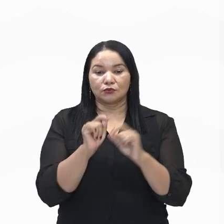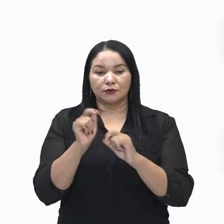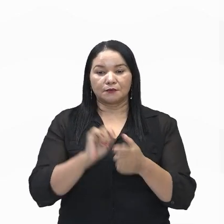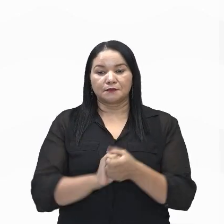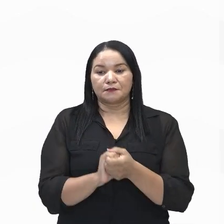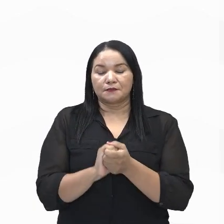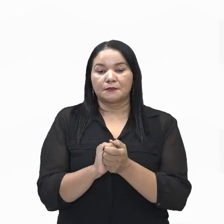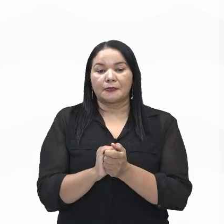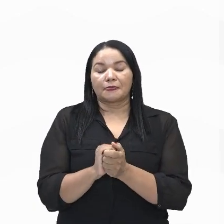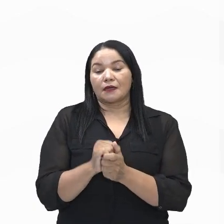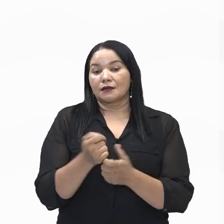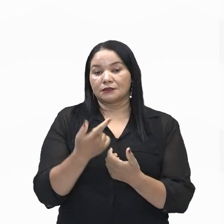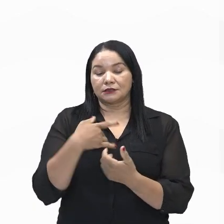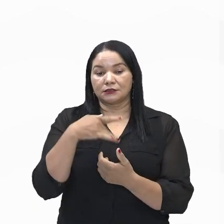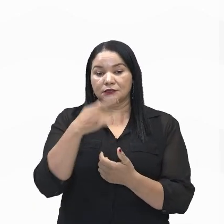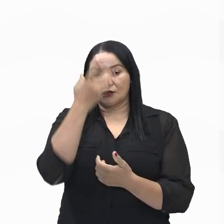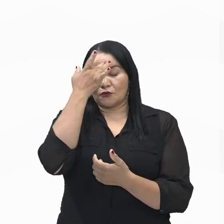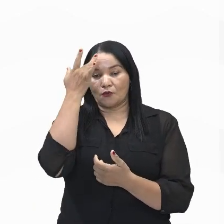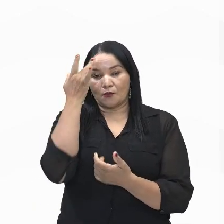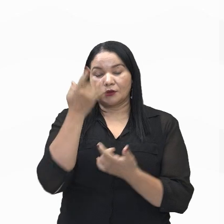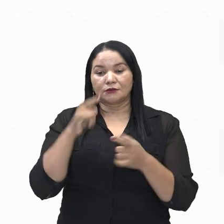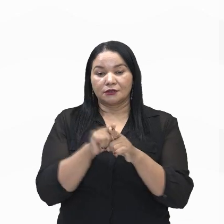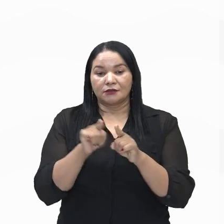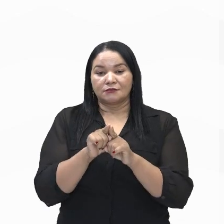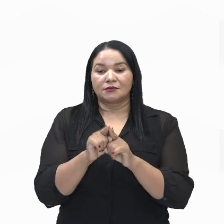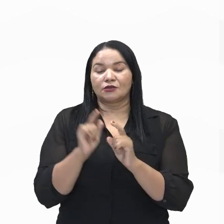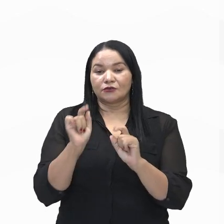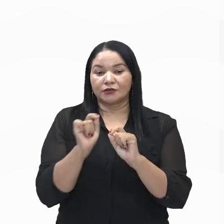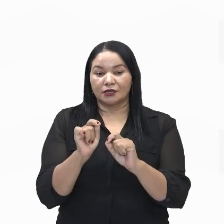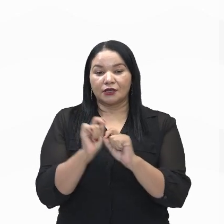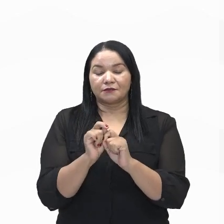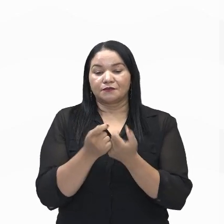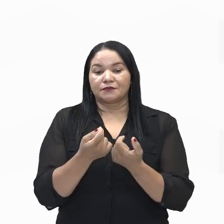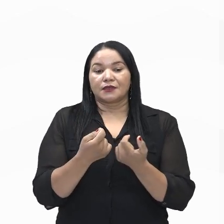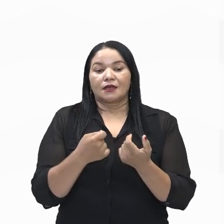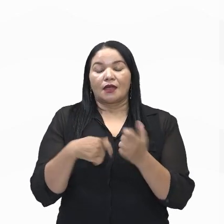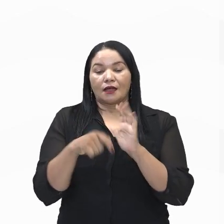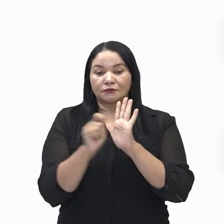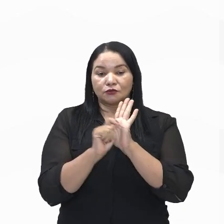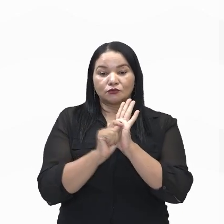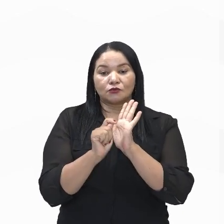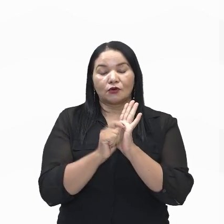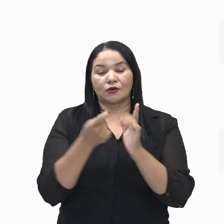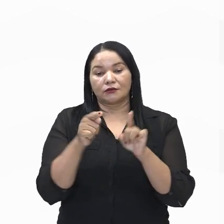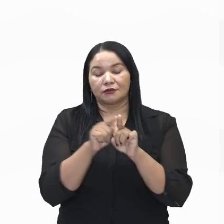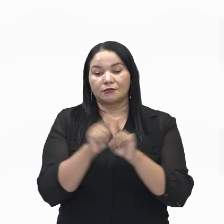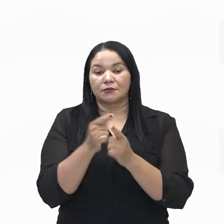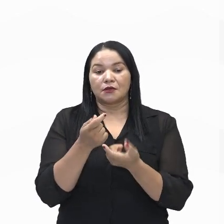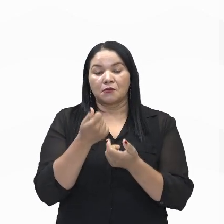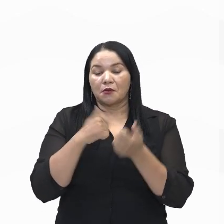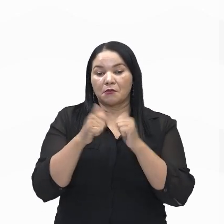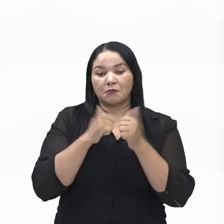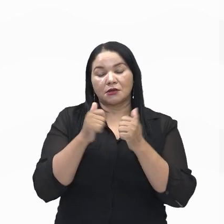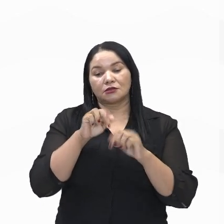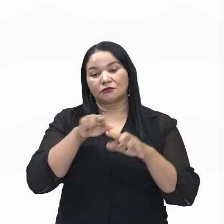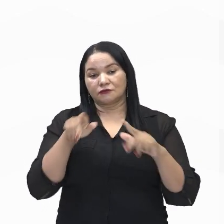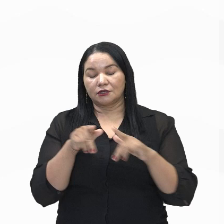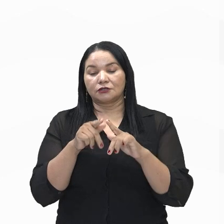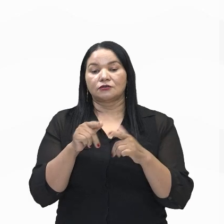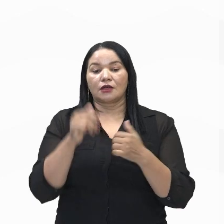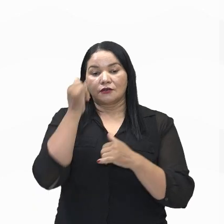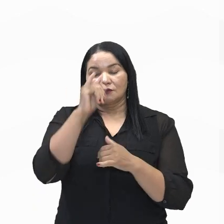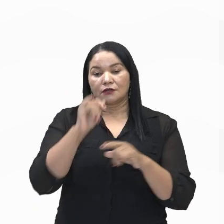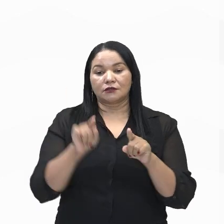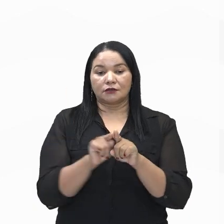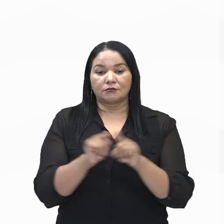mental, fortalecer a prevenção e tratamento do abuso de drogas e álcool e reduzir pela metade mortes